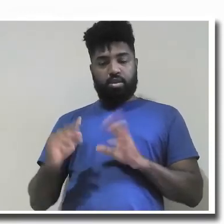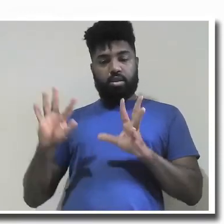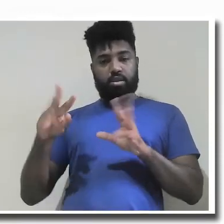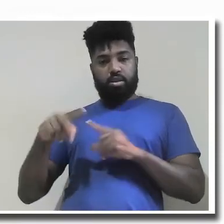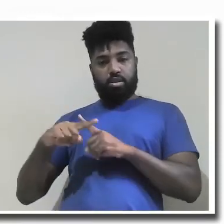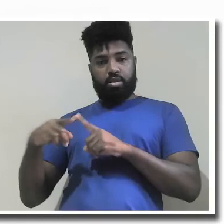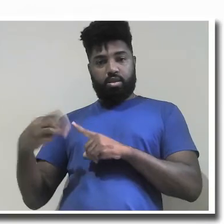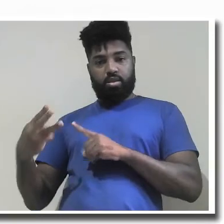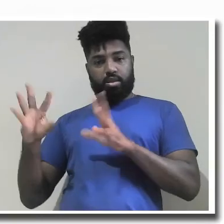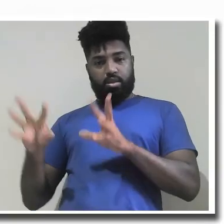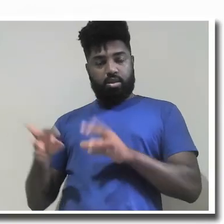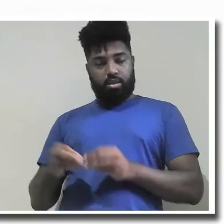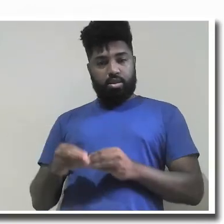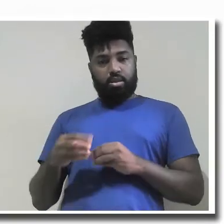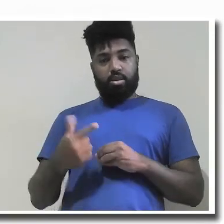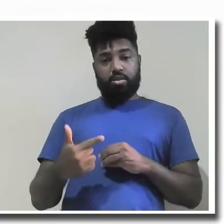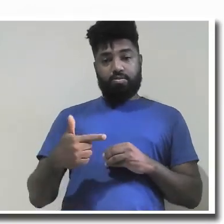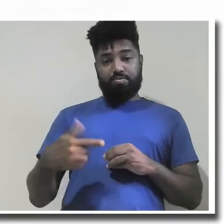vezes 3,